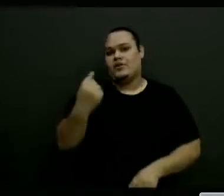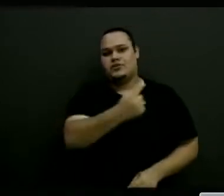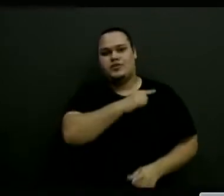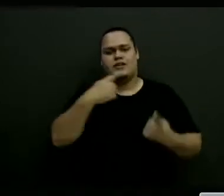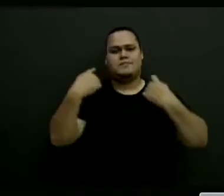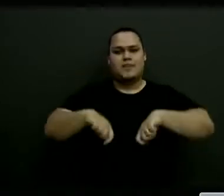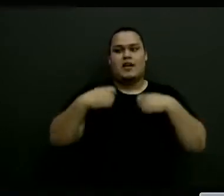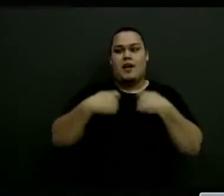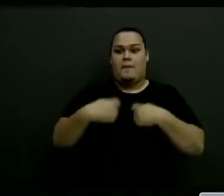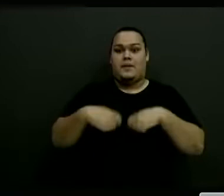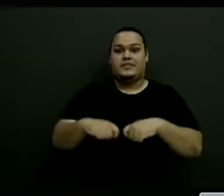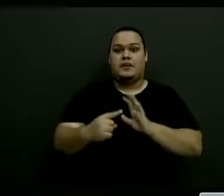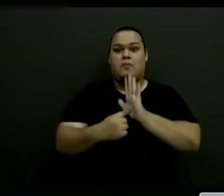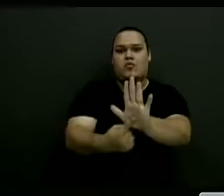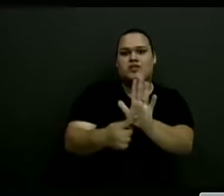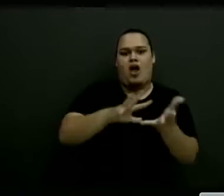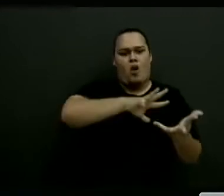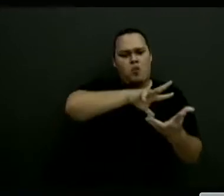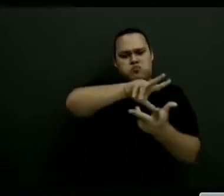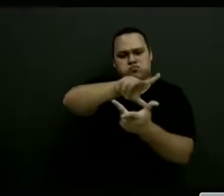meio de um mundo contaminado.